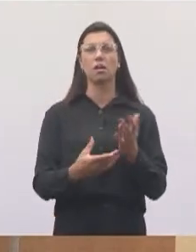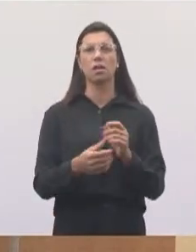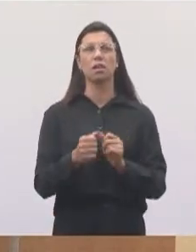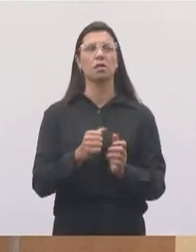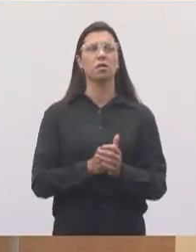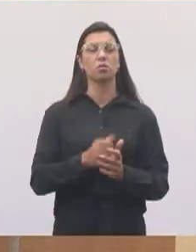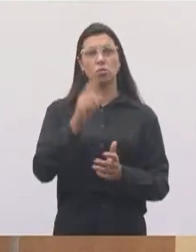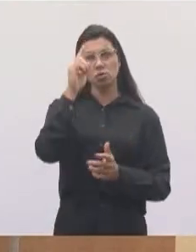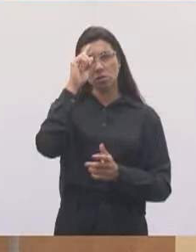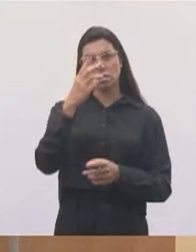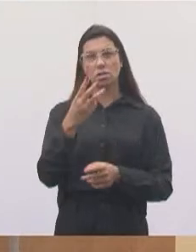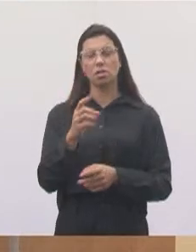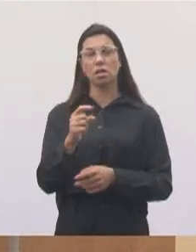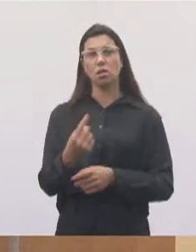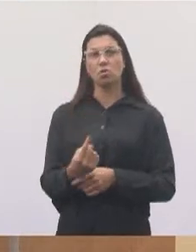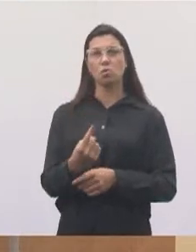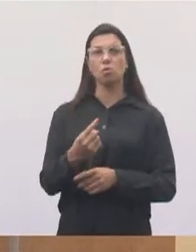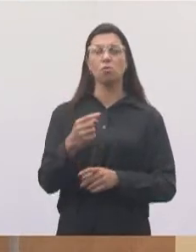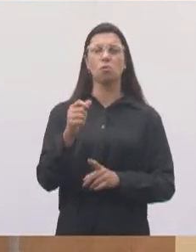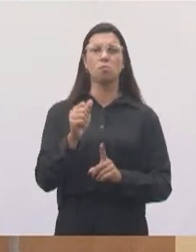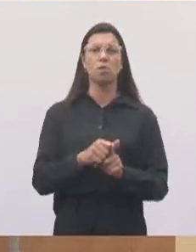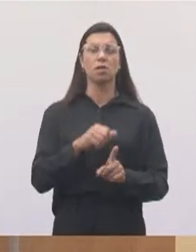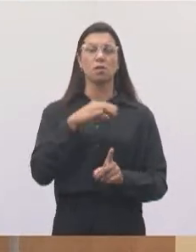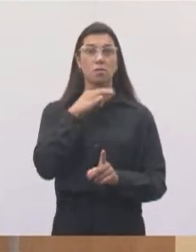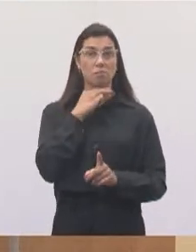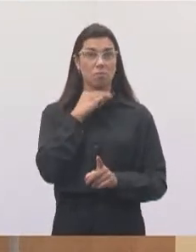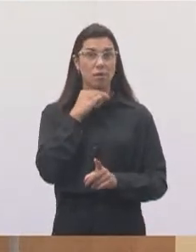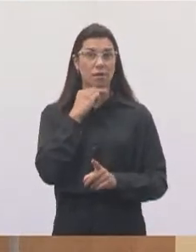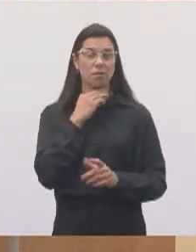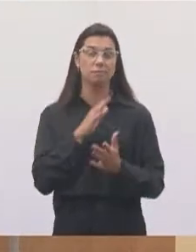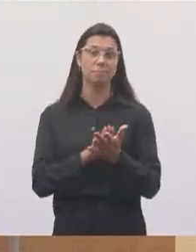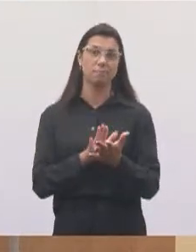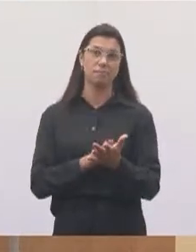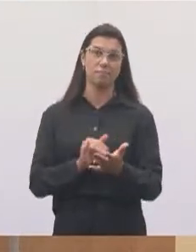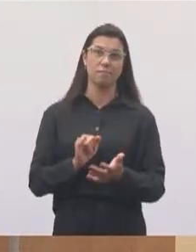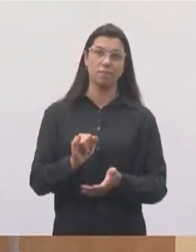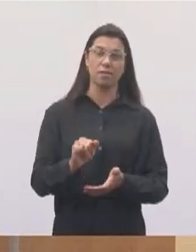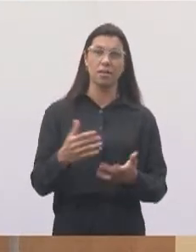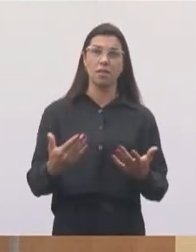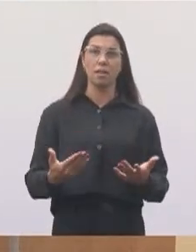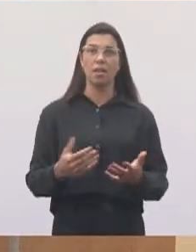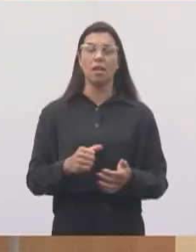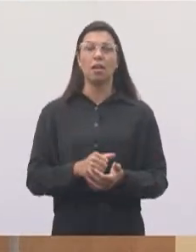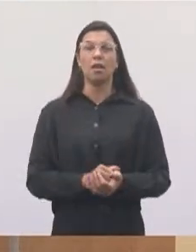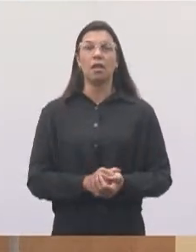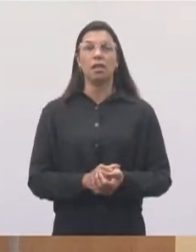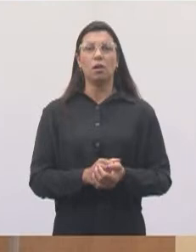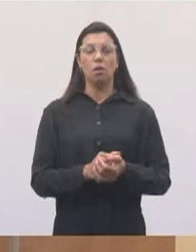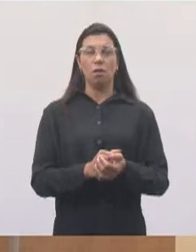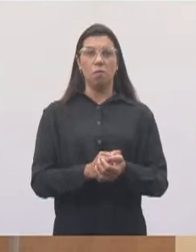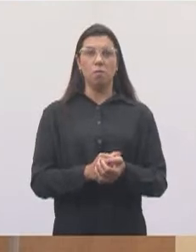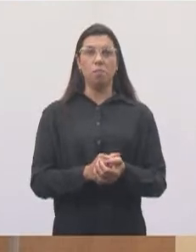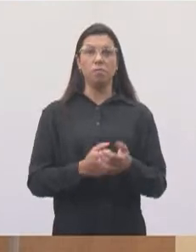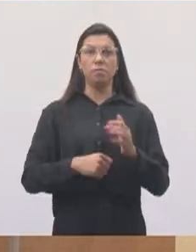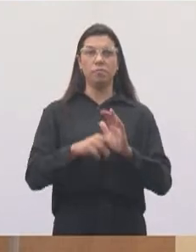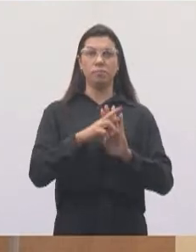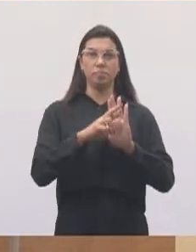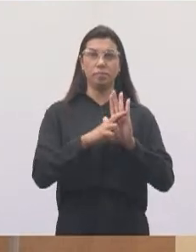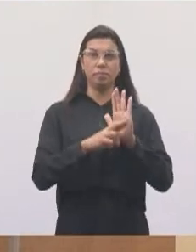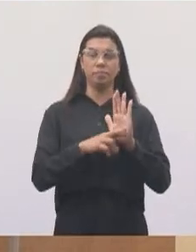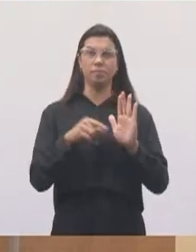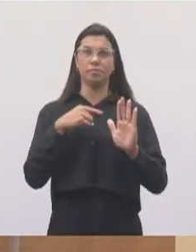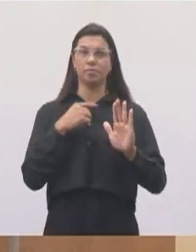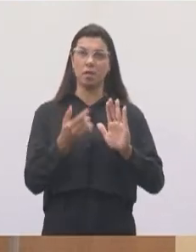de 1990, Lei Orgânica do Município de Jacareí, justificando nesses termos, a fim de que